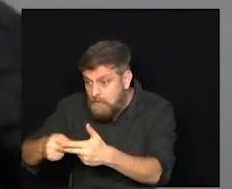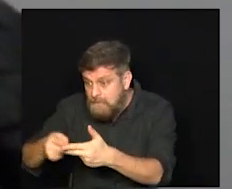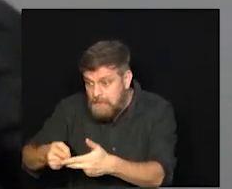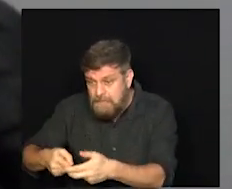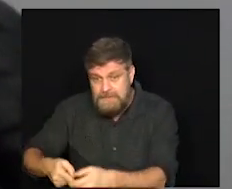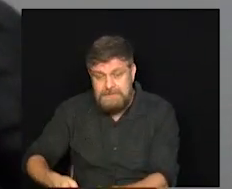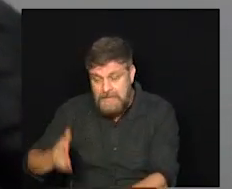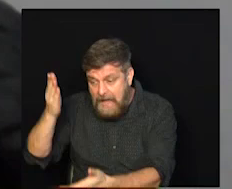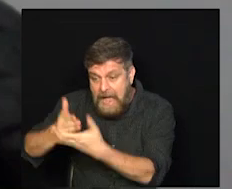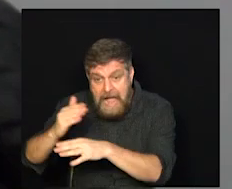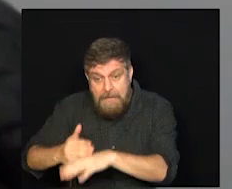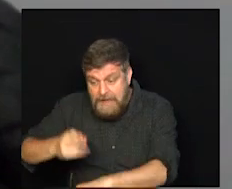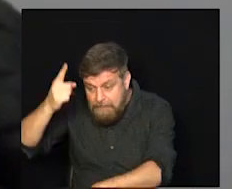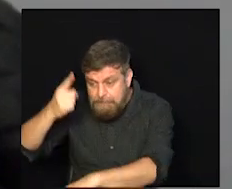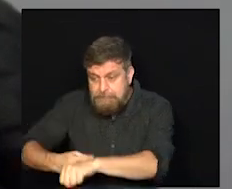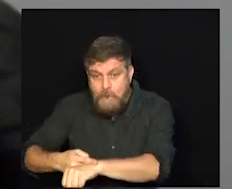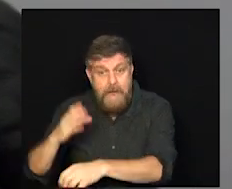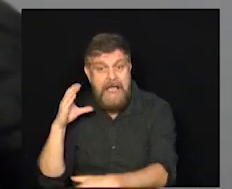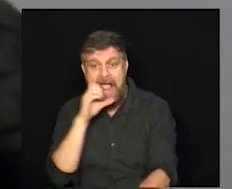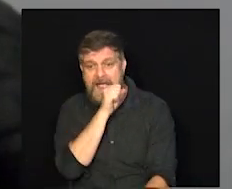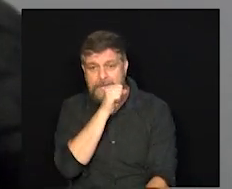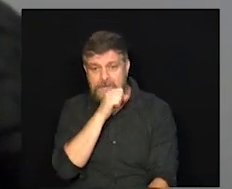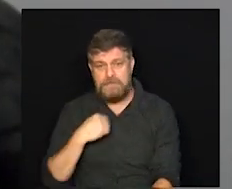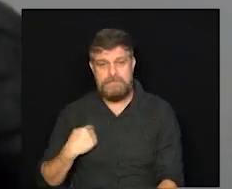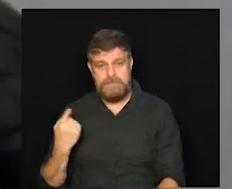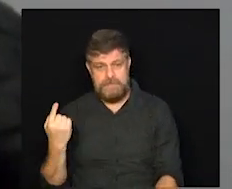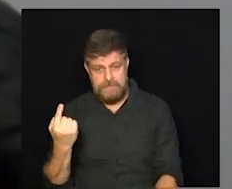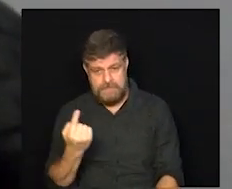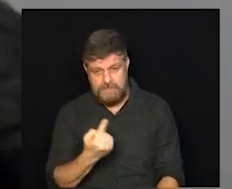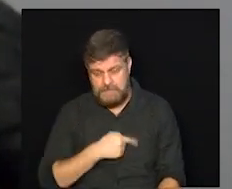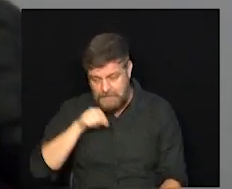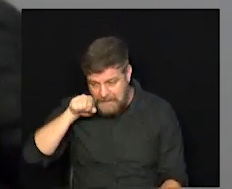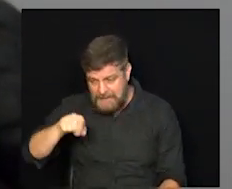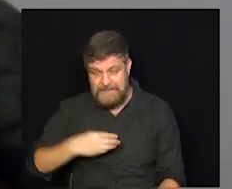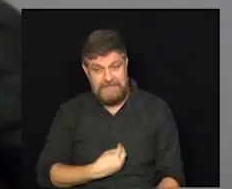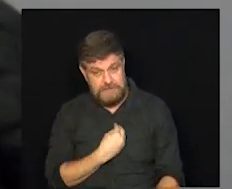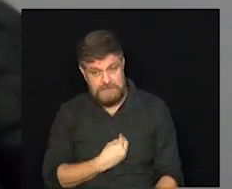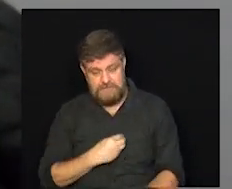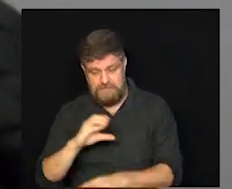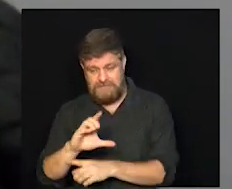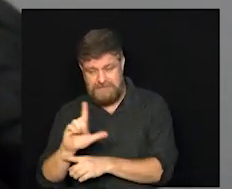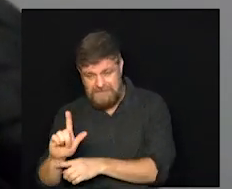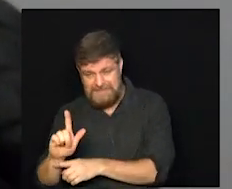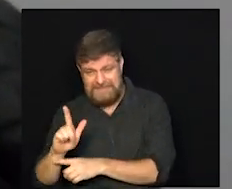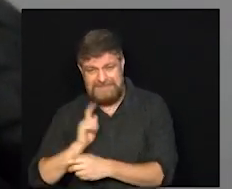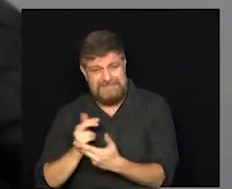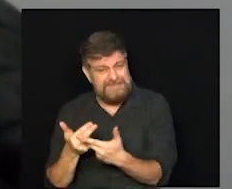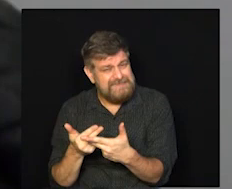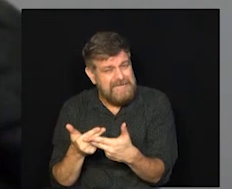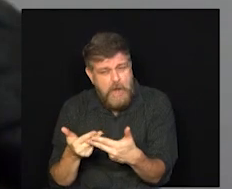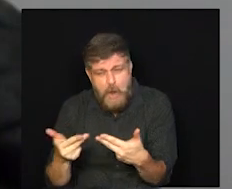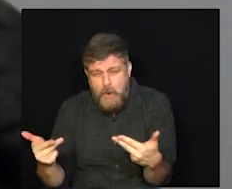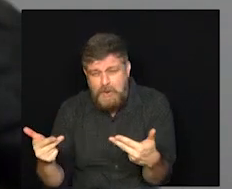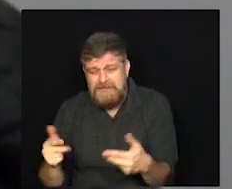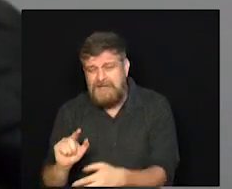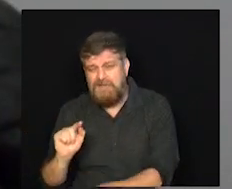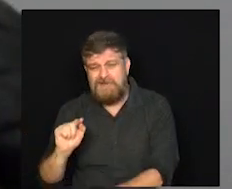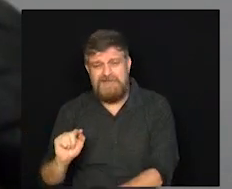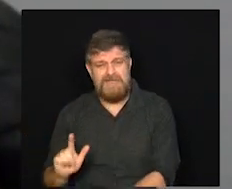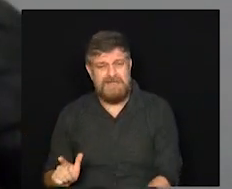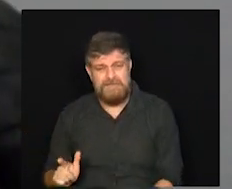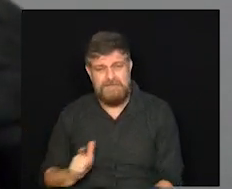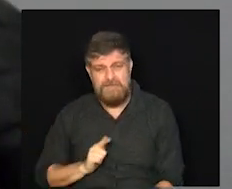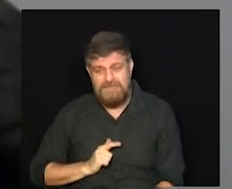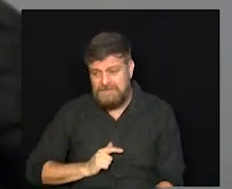Porque a gente que está do lado de cá, o Padre André pode falar também, existem coisas que são